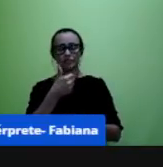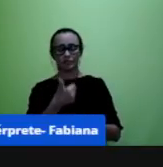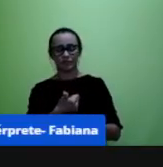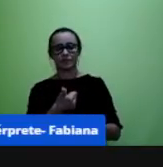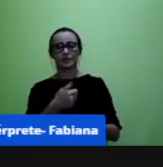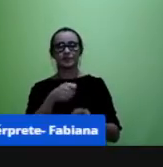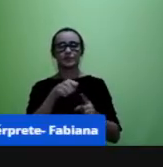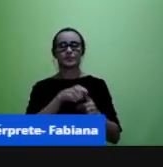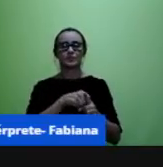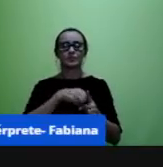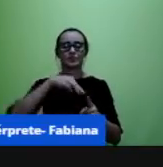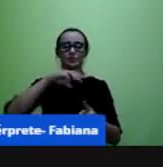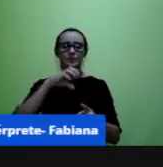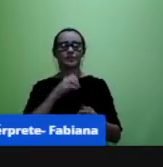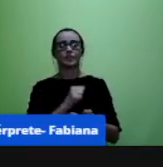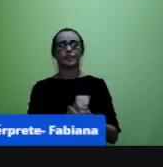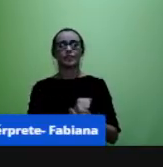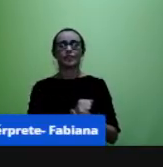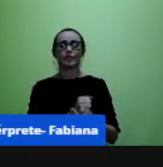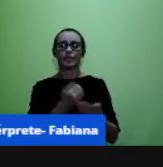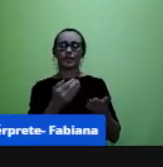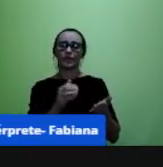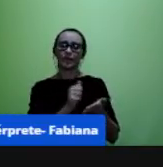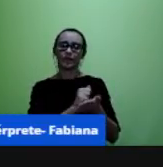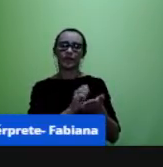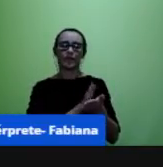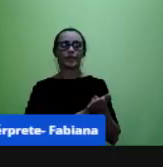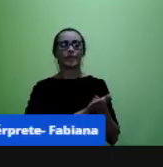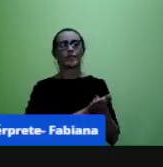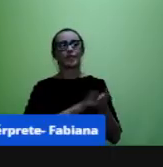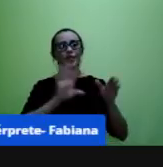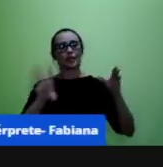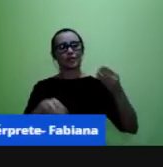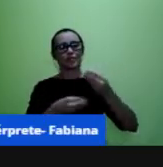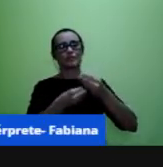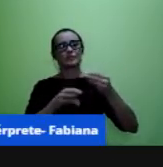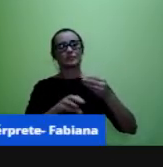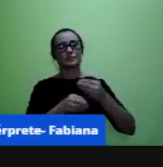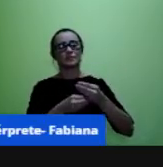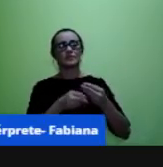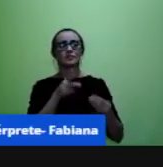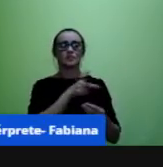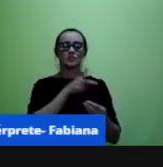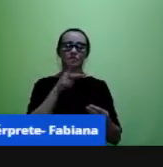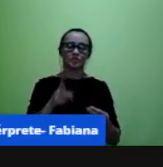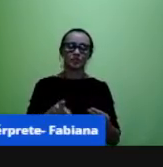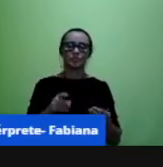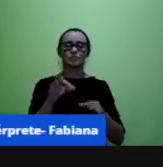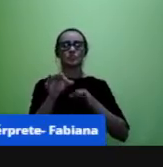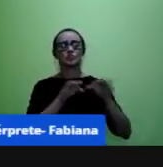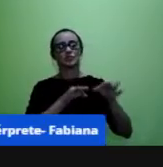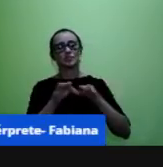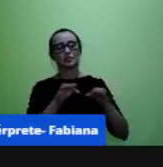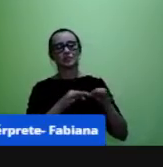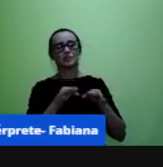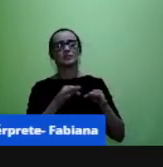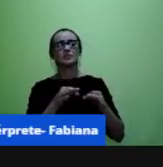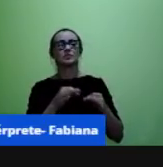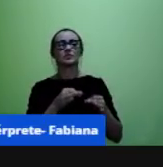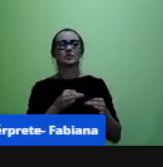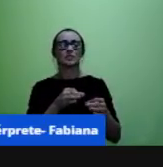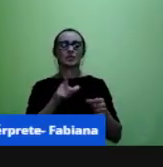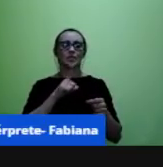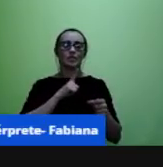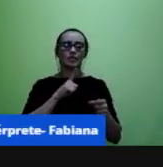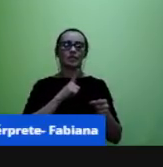Esses cadernos complementares também produzidos pelos professores, então tem atividades teóricas voltadas à educação física, atividades